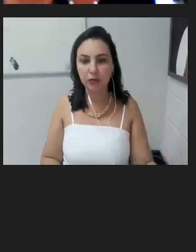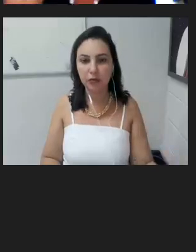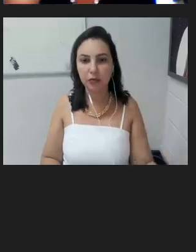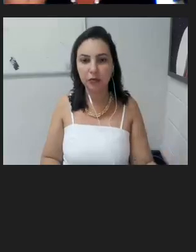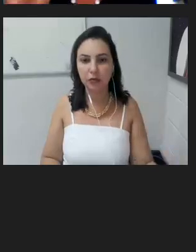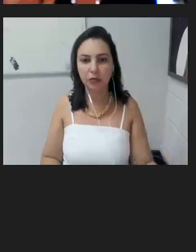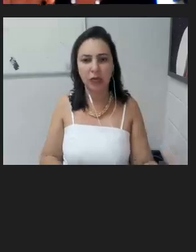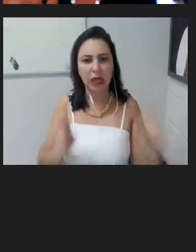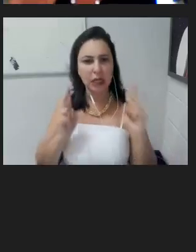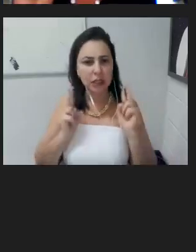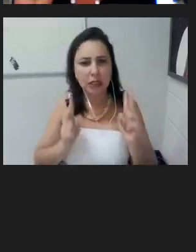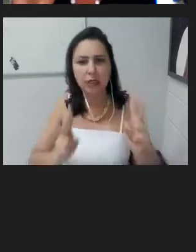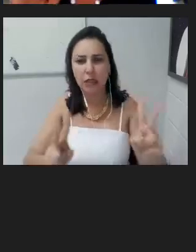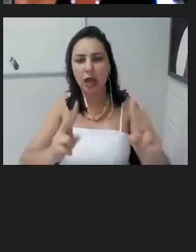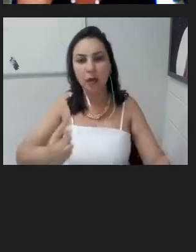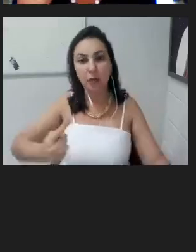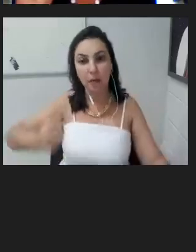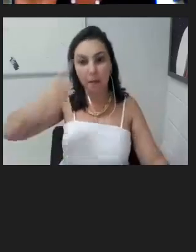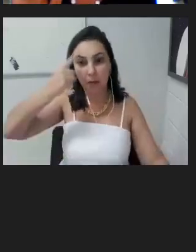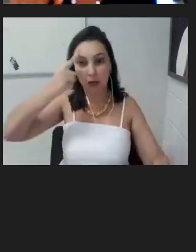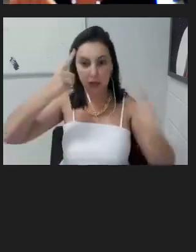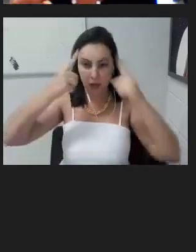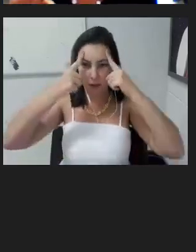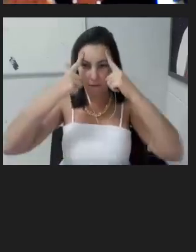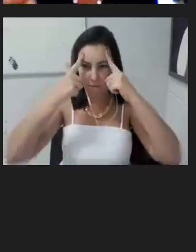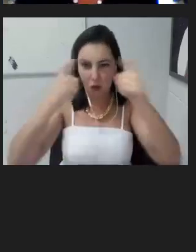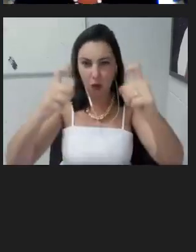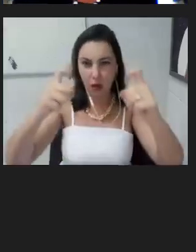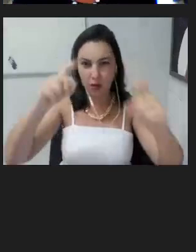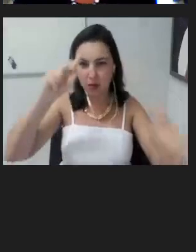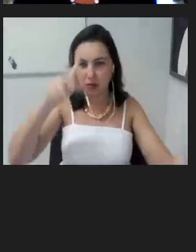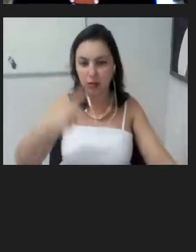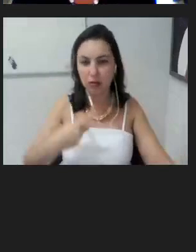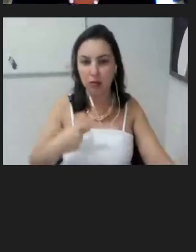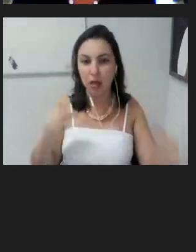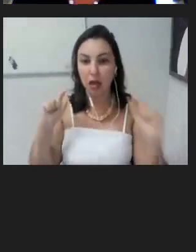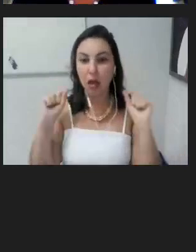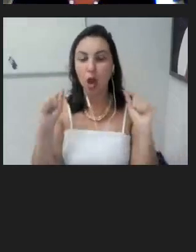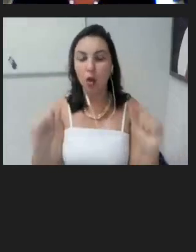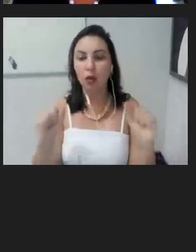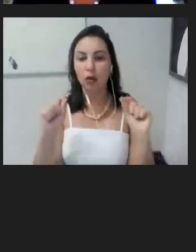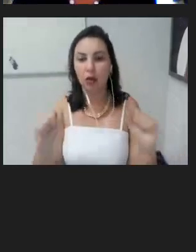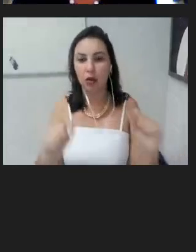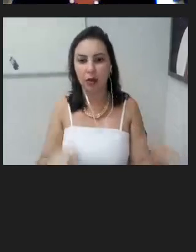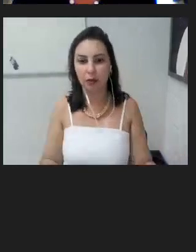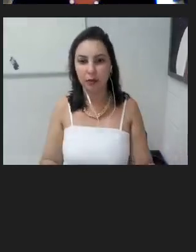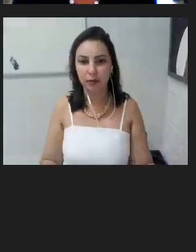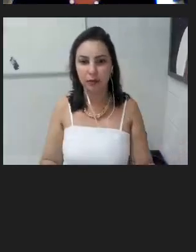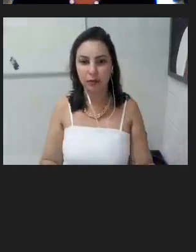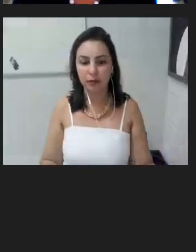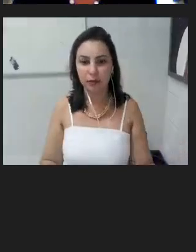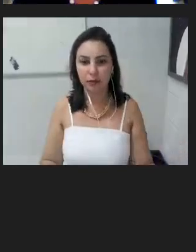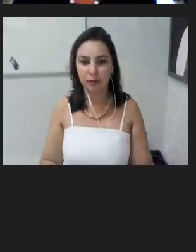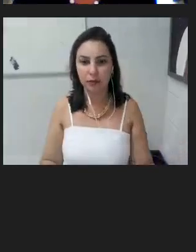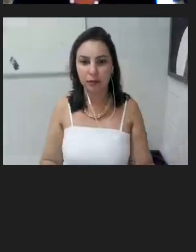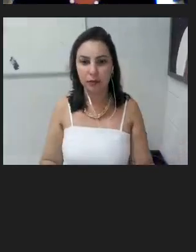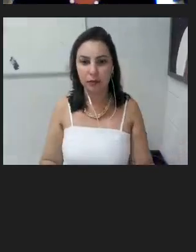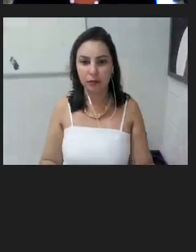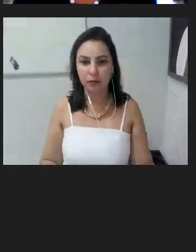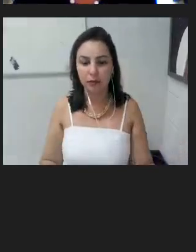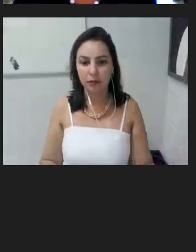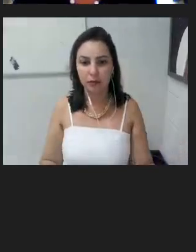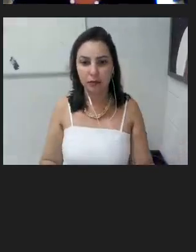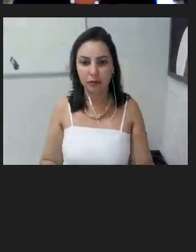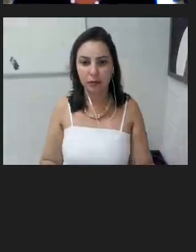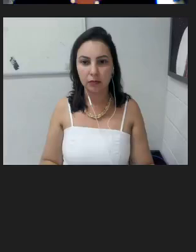sempre que pensar em violência autoprovocada, é fundamental, gente, a gente pensar que é um